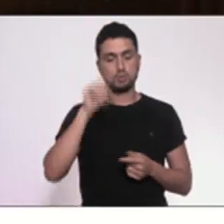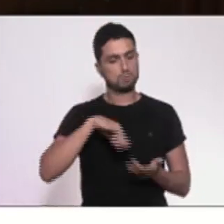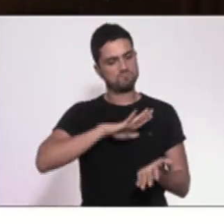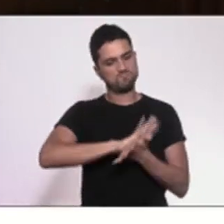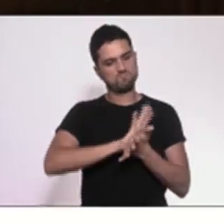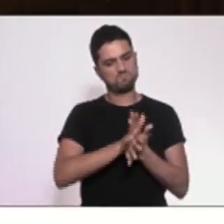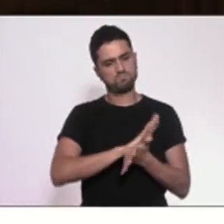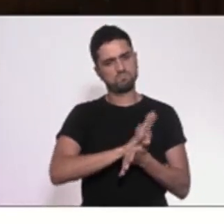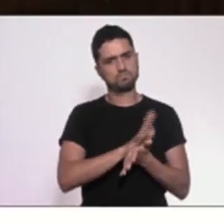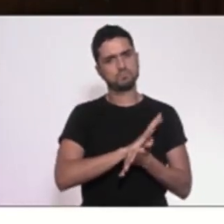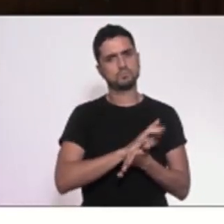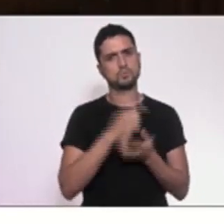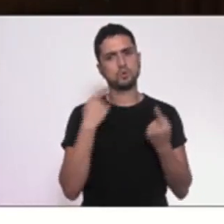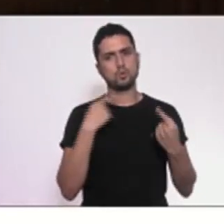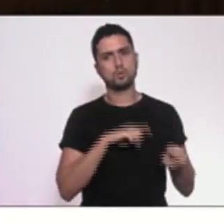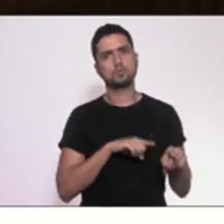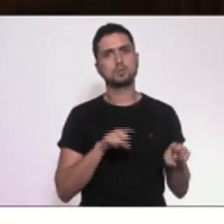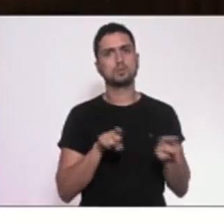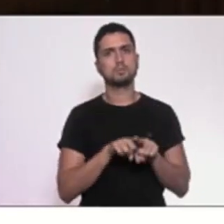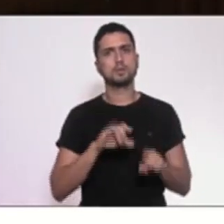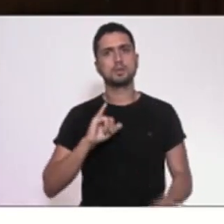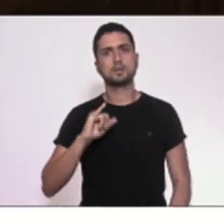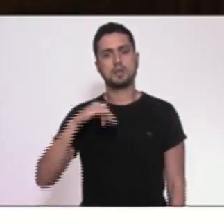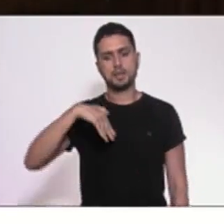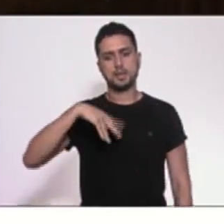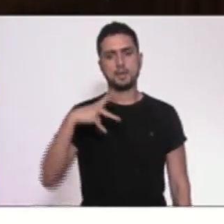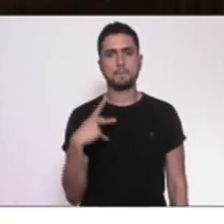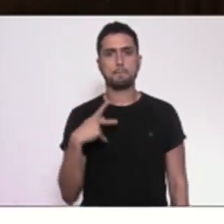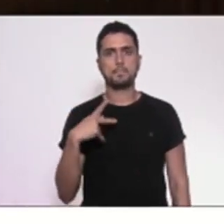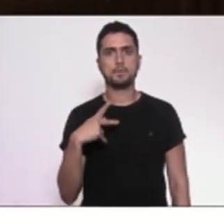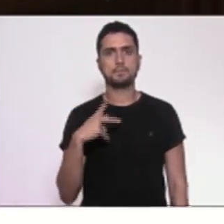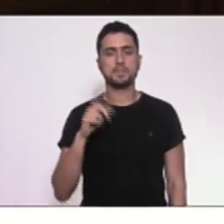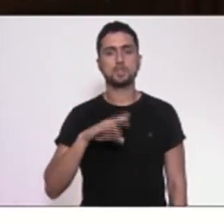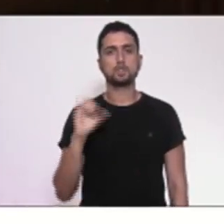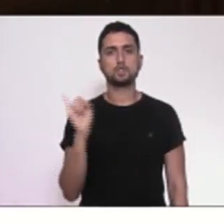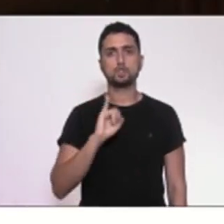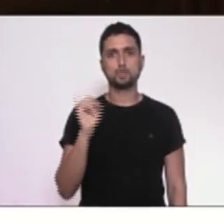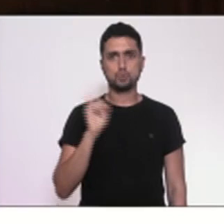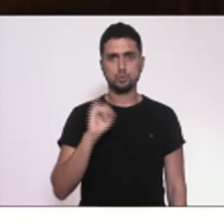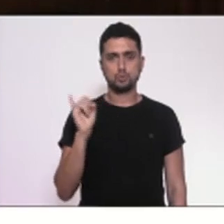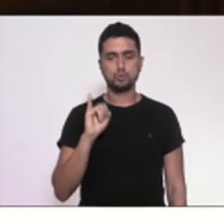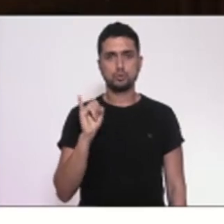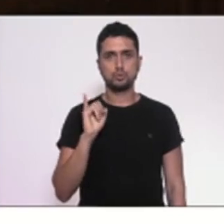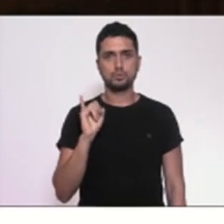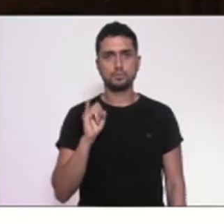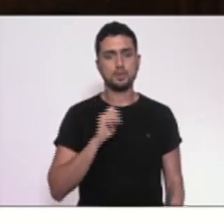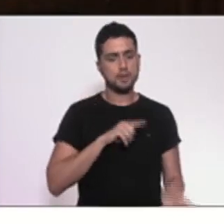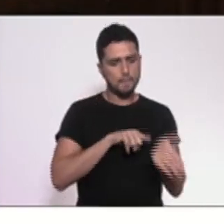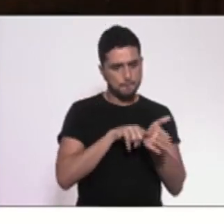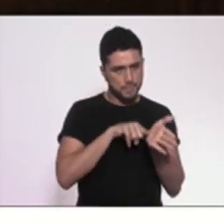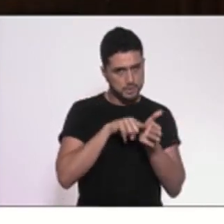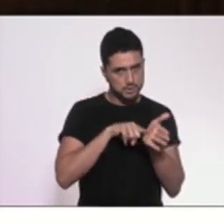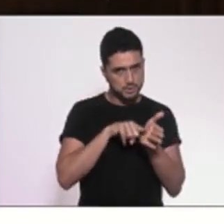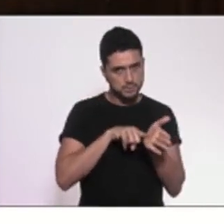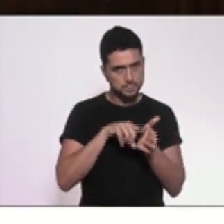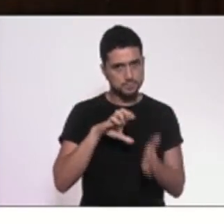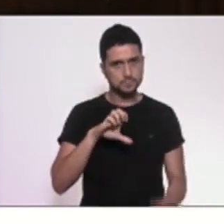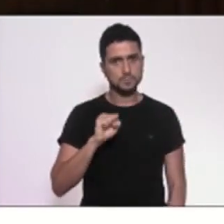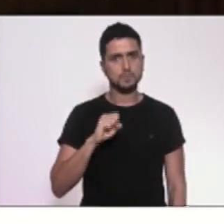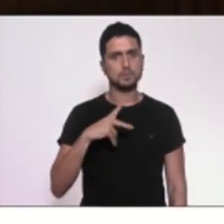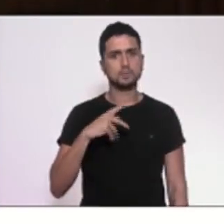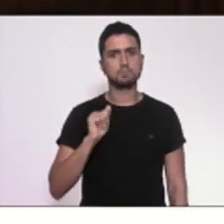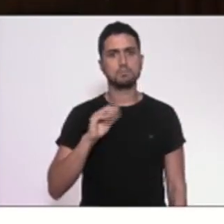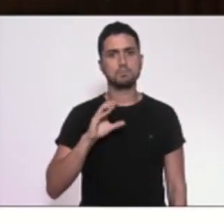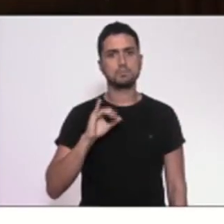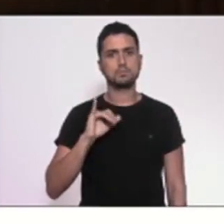específicos, como é o caso do INPE, do Instituto de Pesquisas Espaciais Brasileiras. Não caiamos no erro